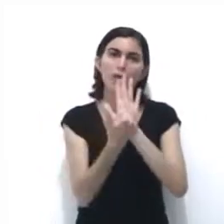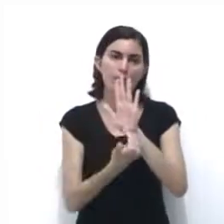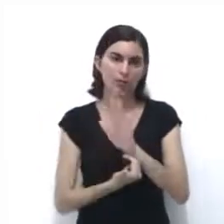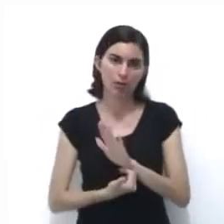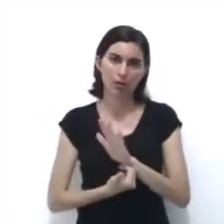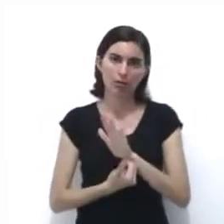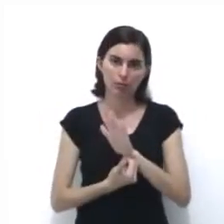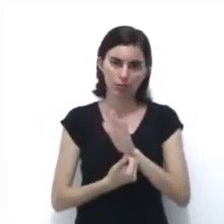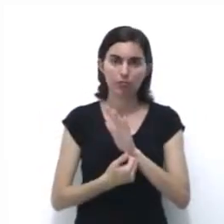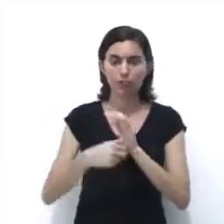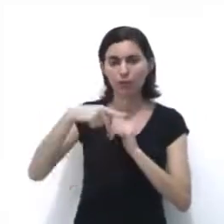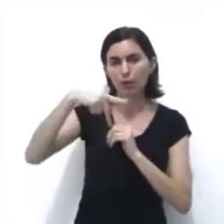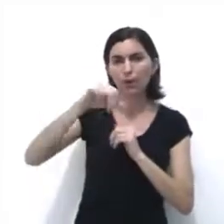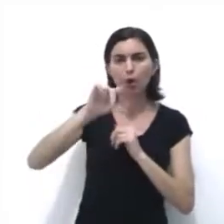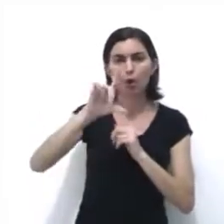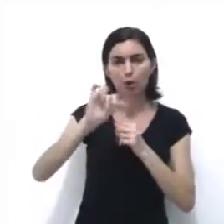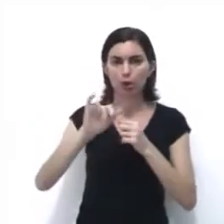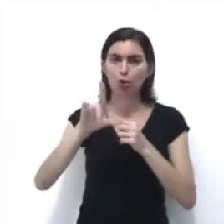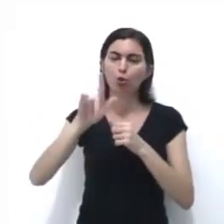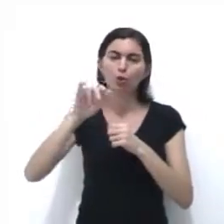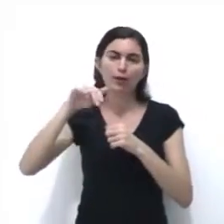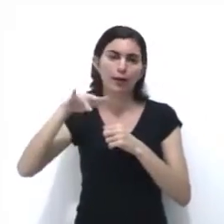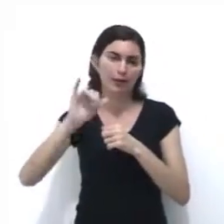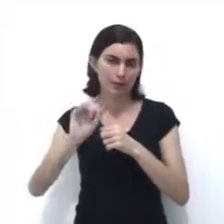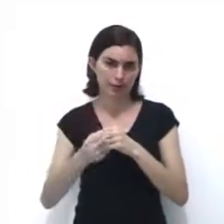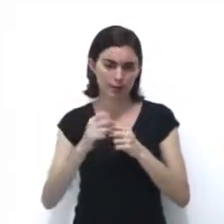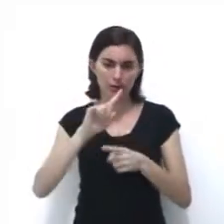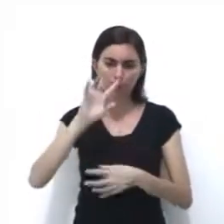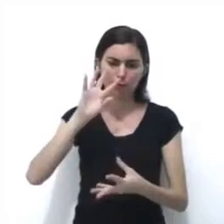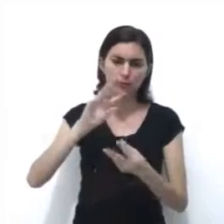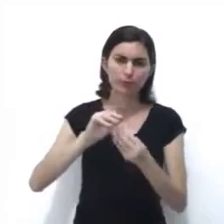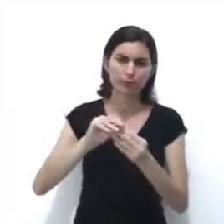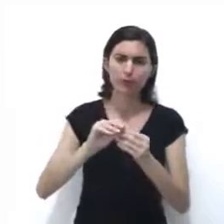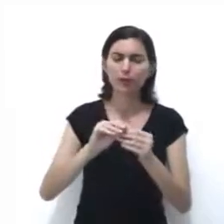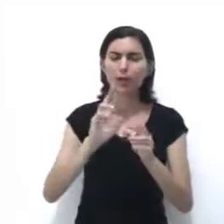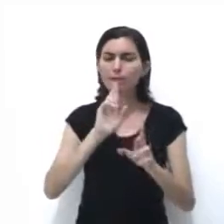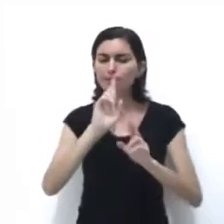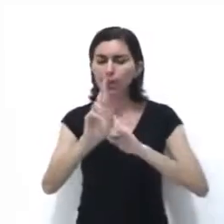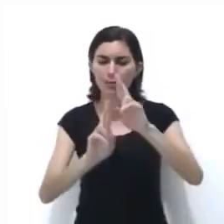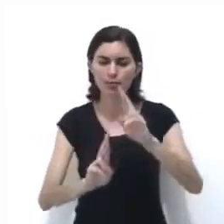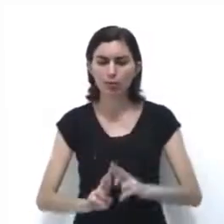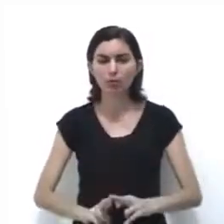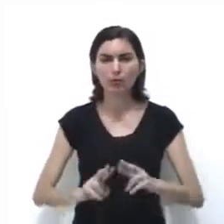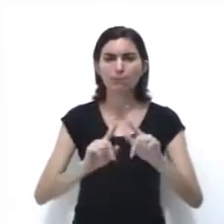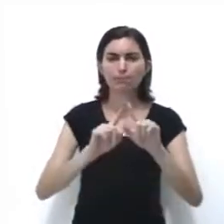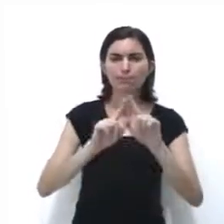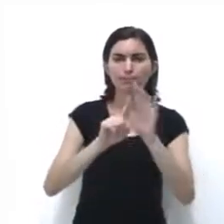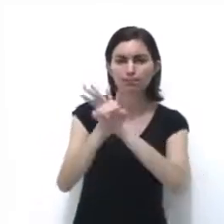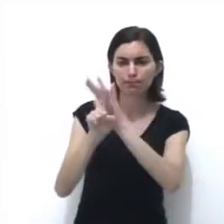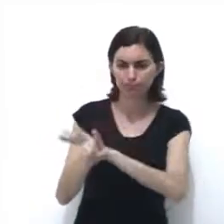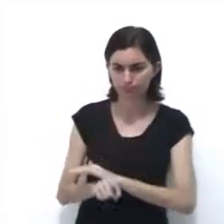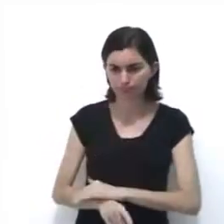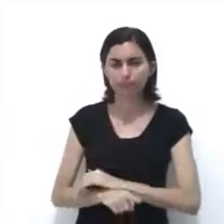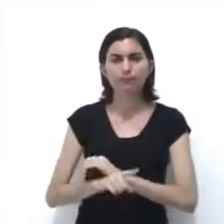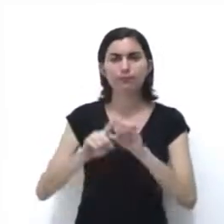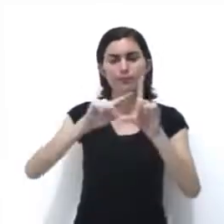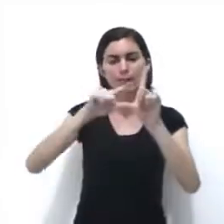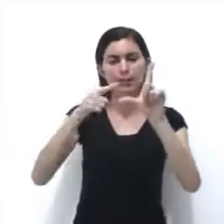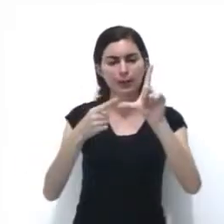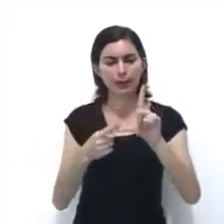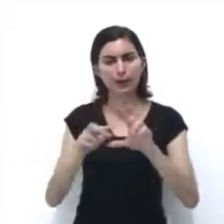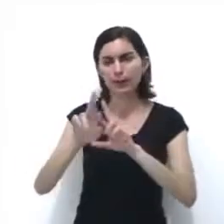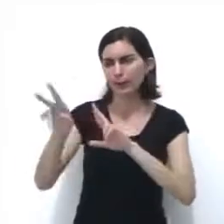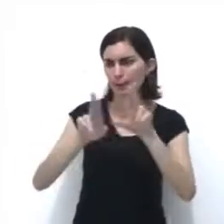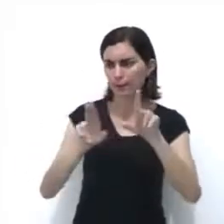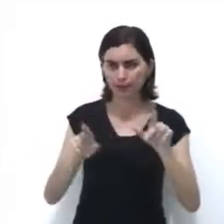figuras poligonais. E por último, nós iremos fazer a resolução de problemas envolvendo a noção de ângulo em